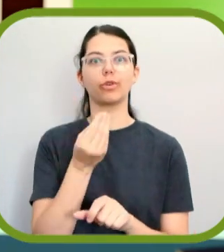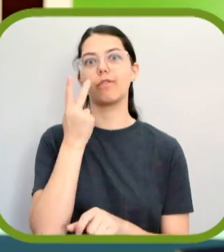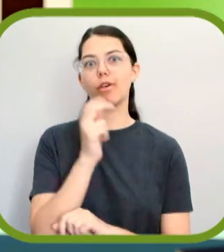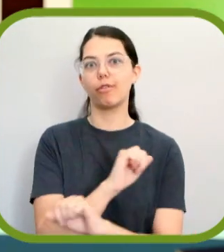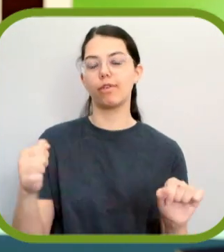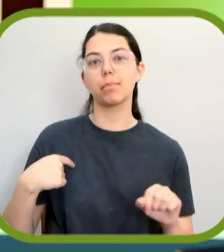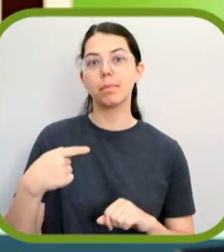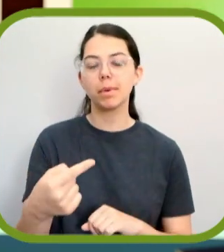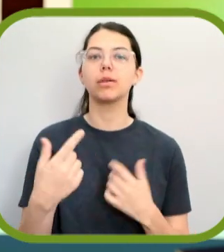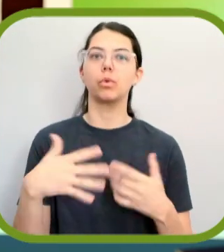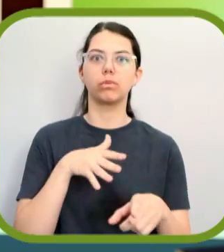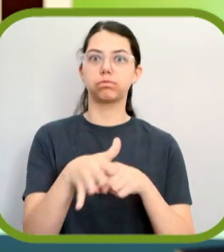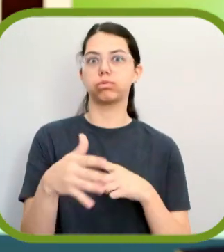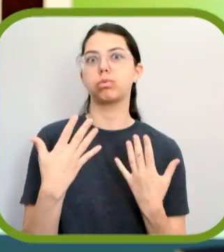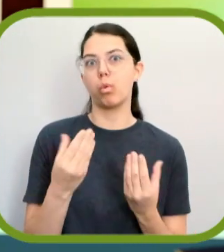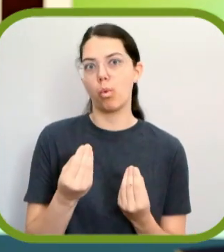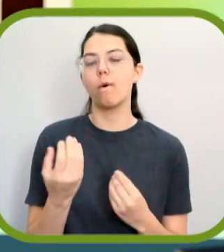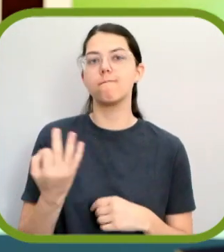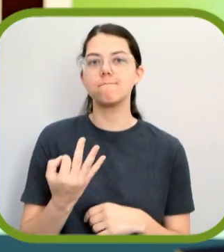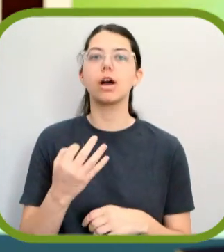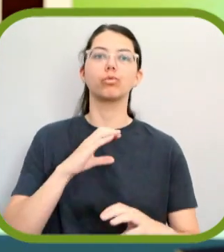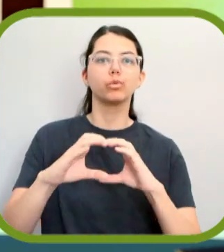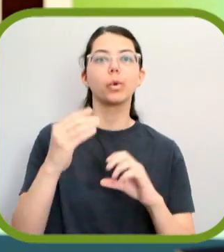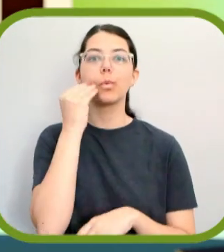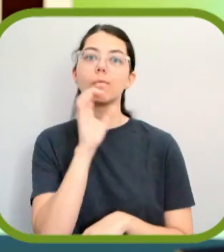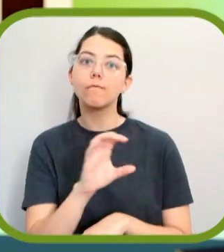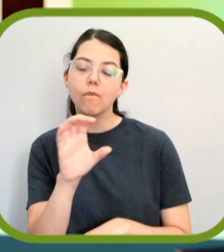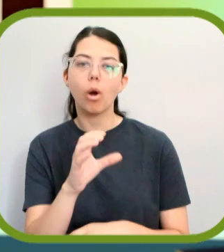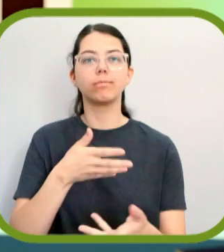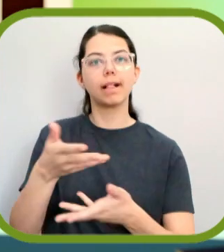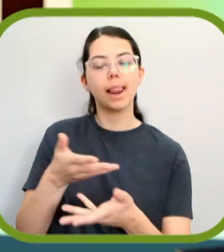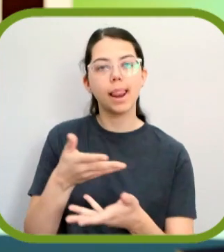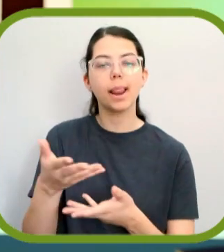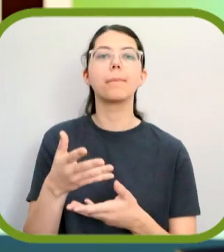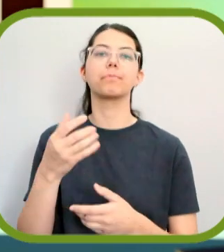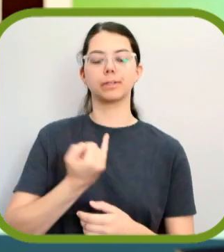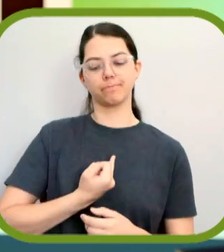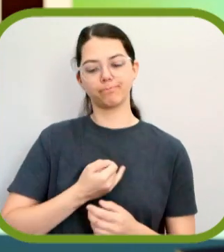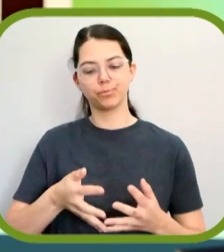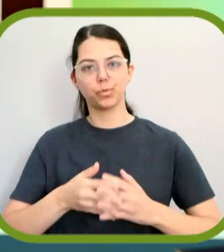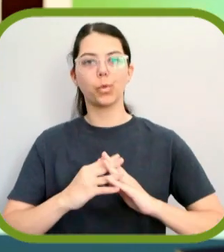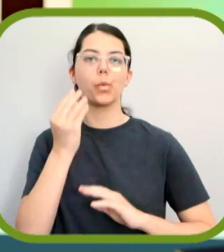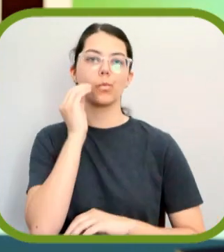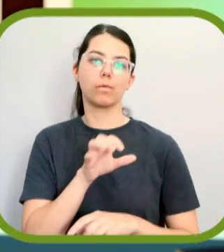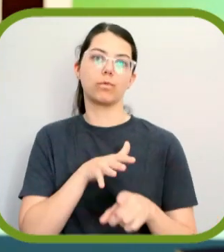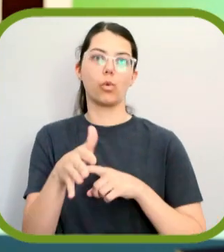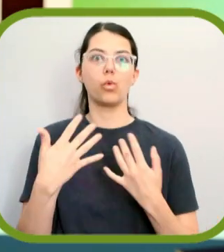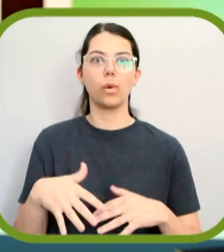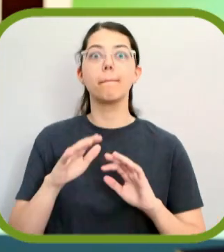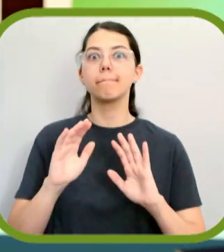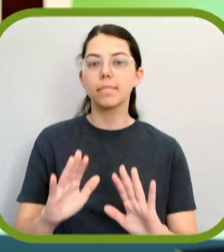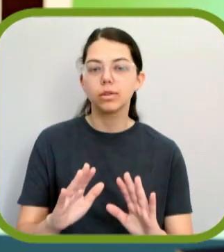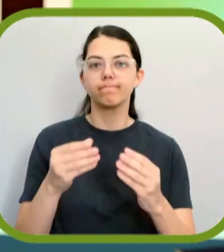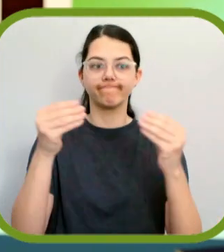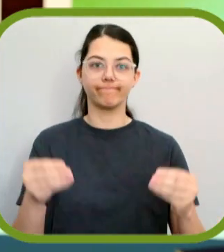jovens, influenciando significativamente a forma como comunicam, se relacionam e constroem a sua identidade. Contudo,